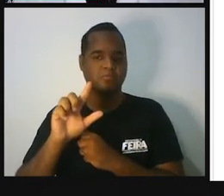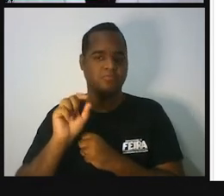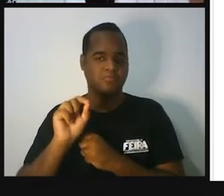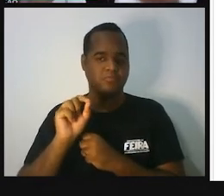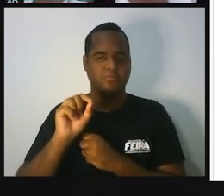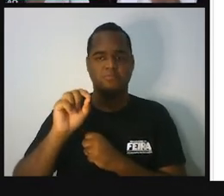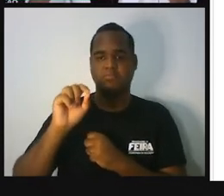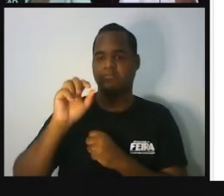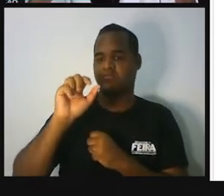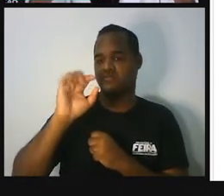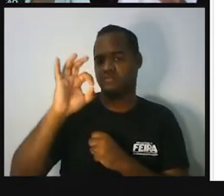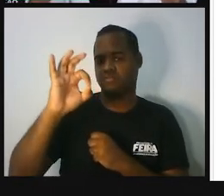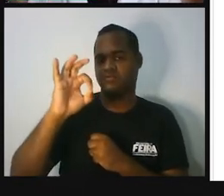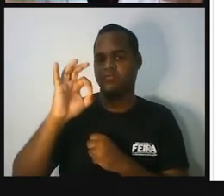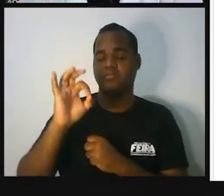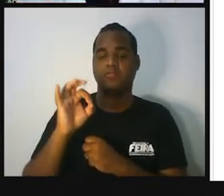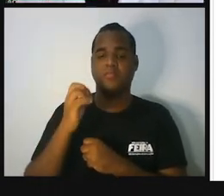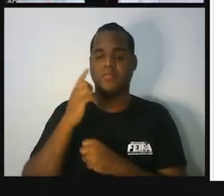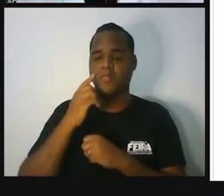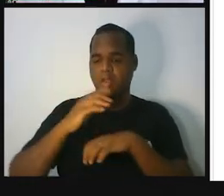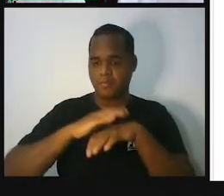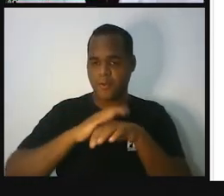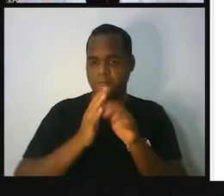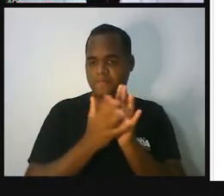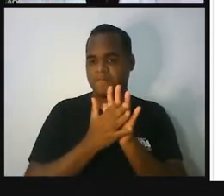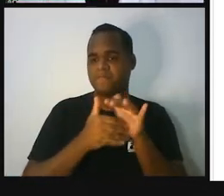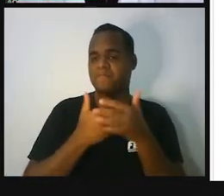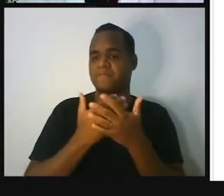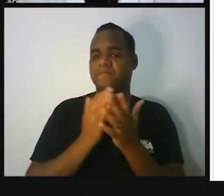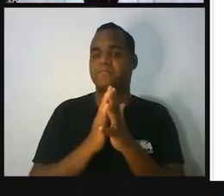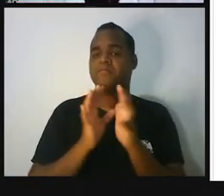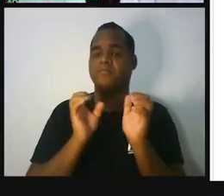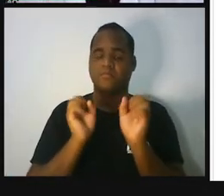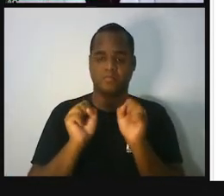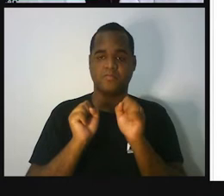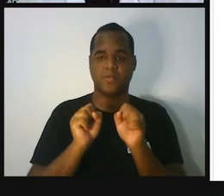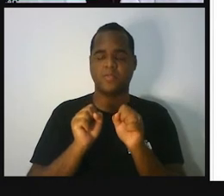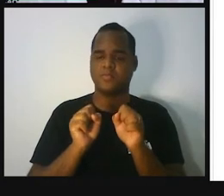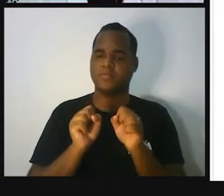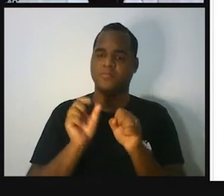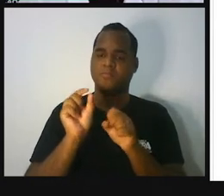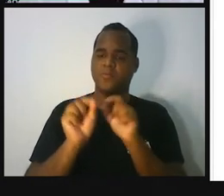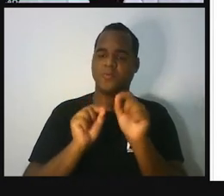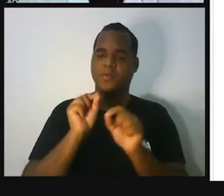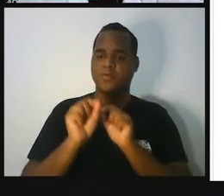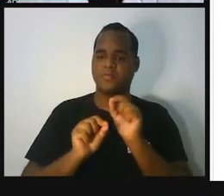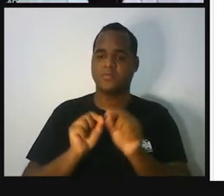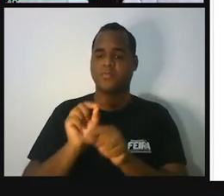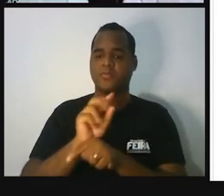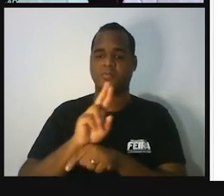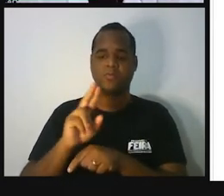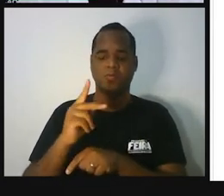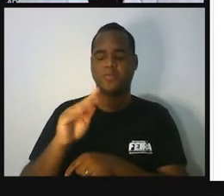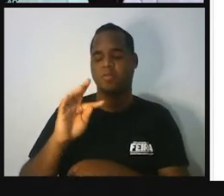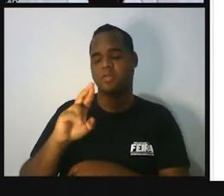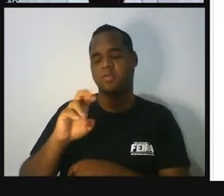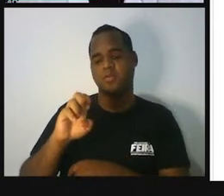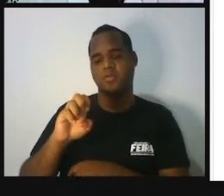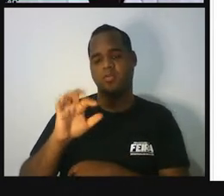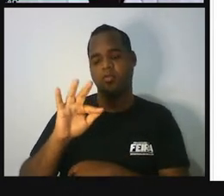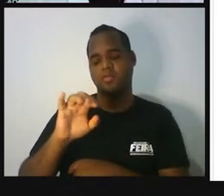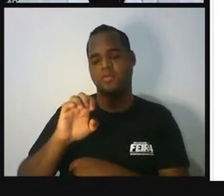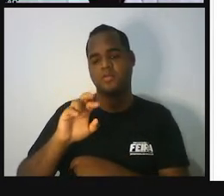e com as mãos manualmente existe um instrumento para gente medir ângulo quer o chamado